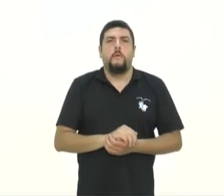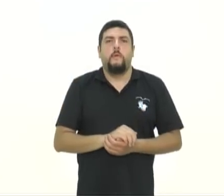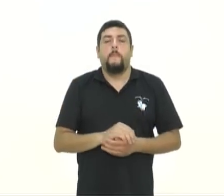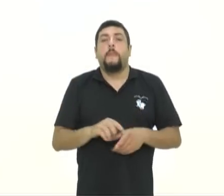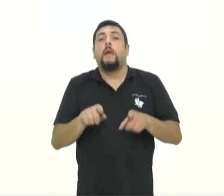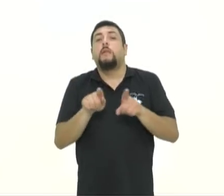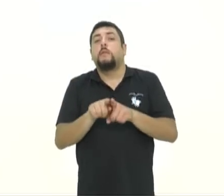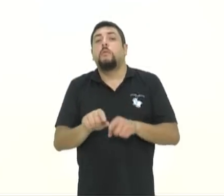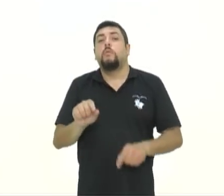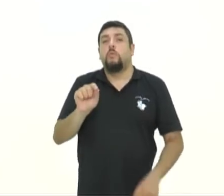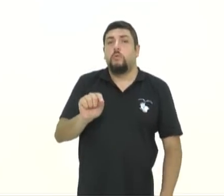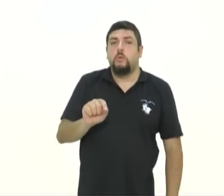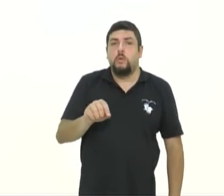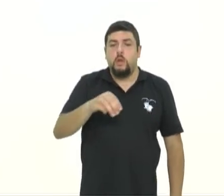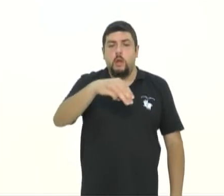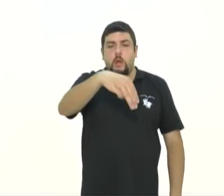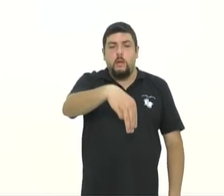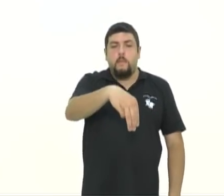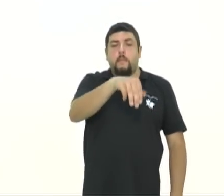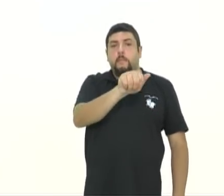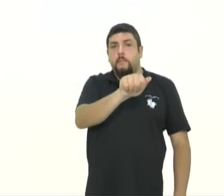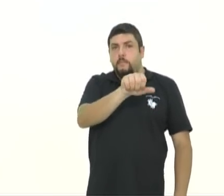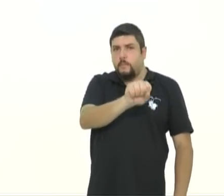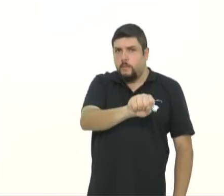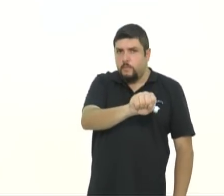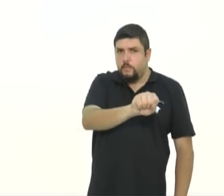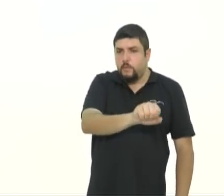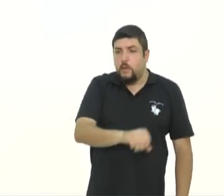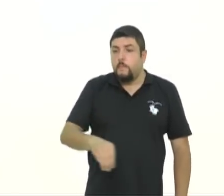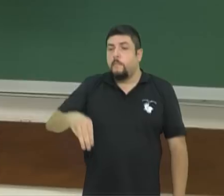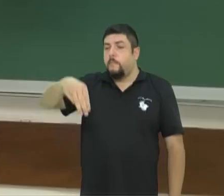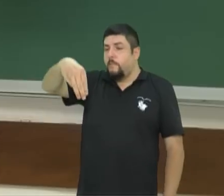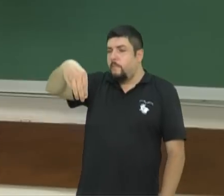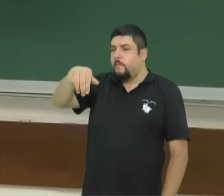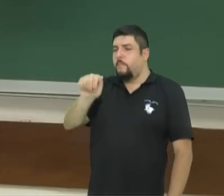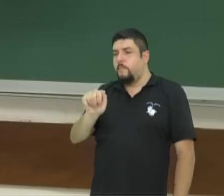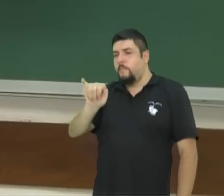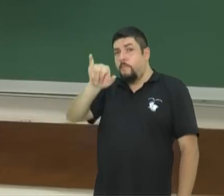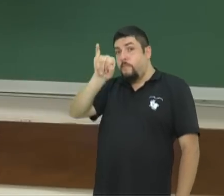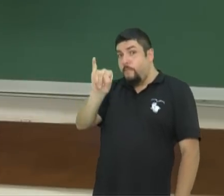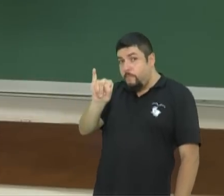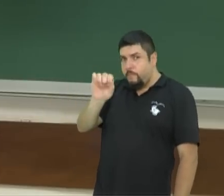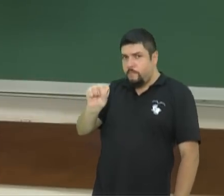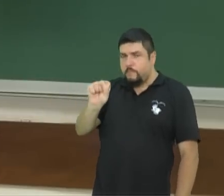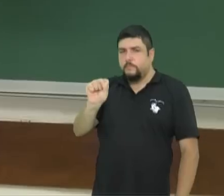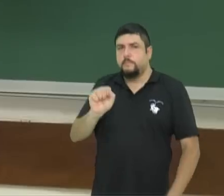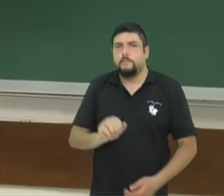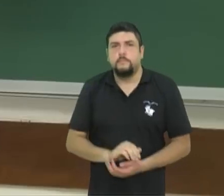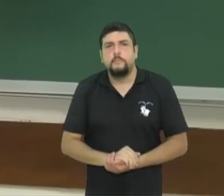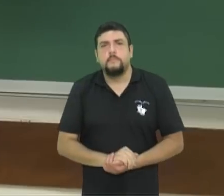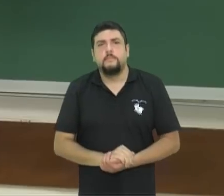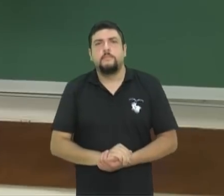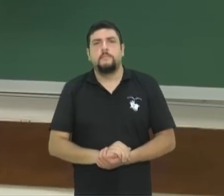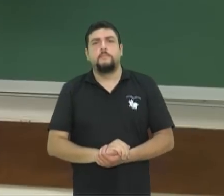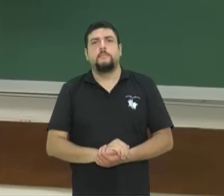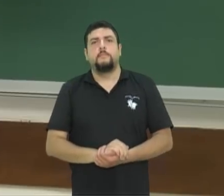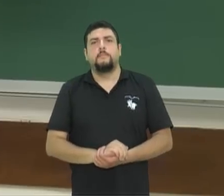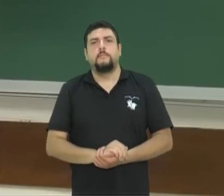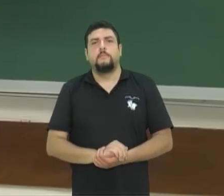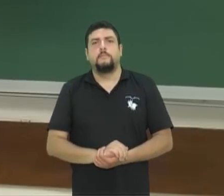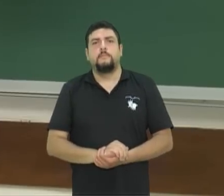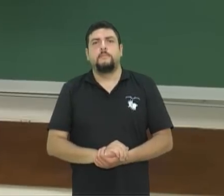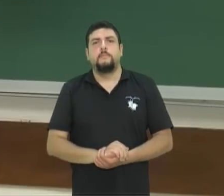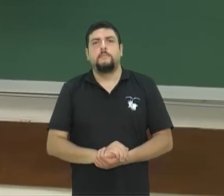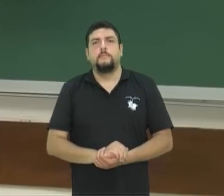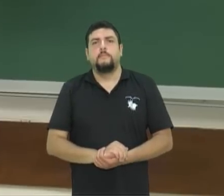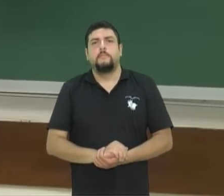do mas sem o i e do mais com o i, ok? Então, mãos à obra, vamos começar?